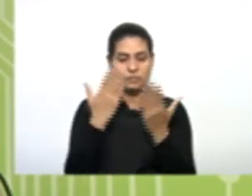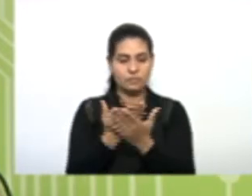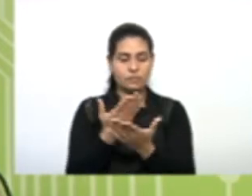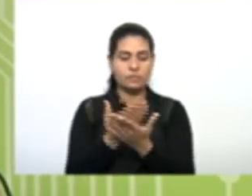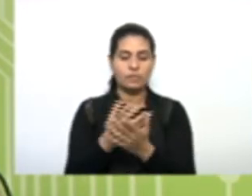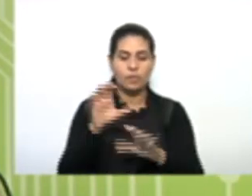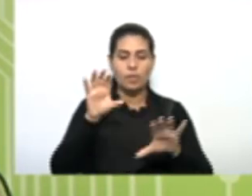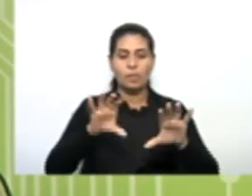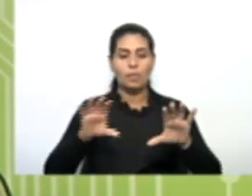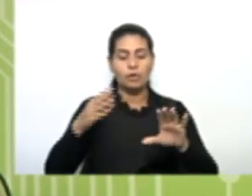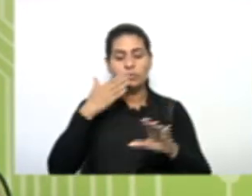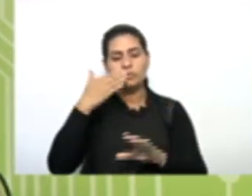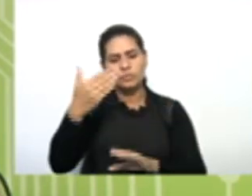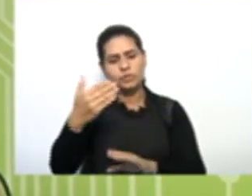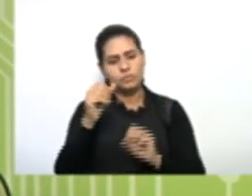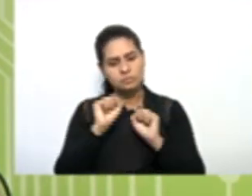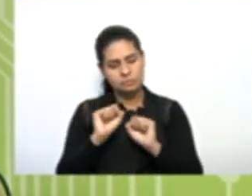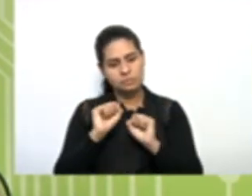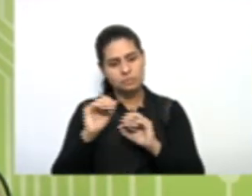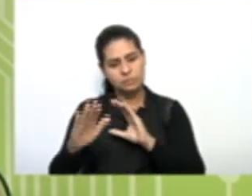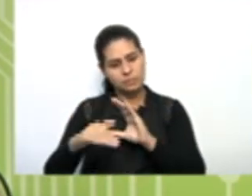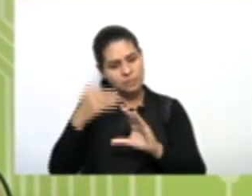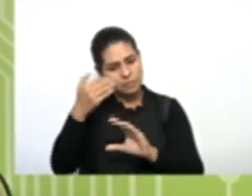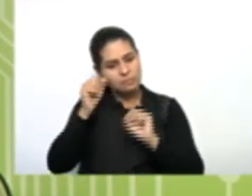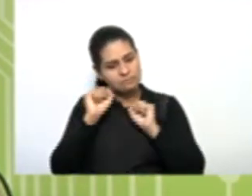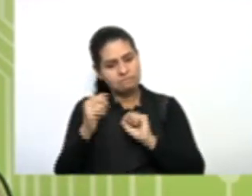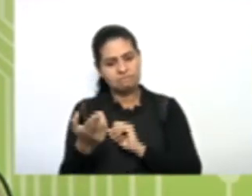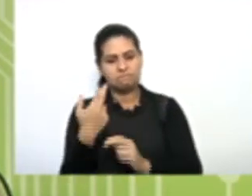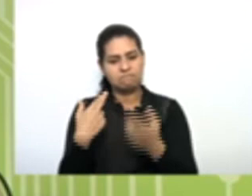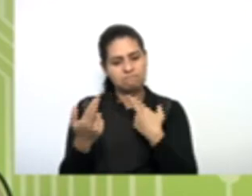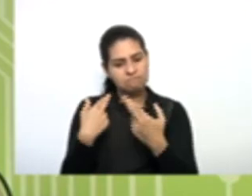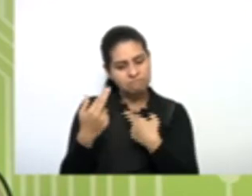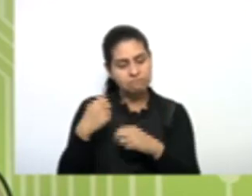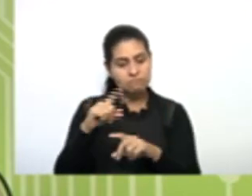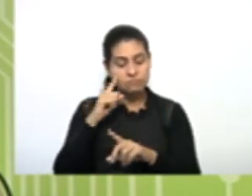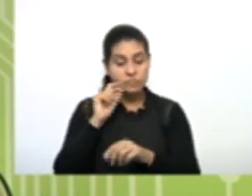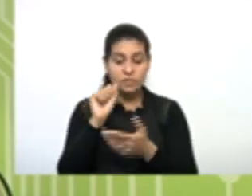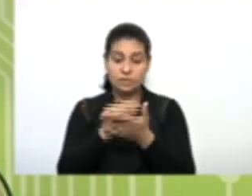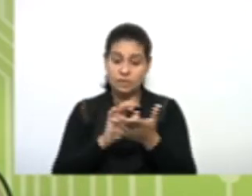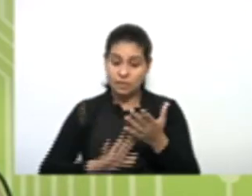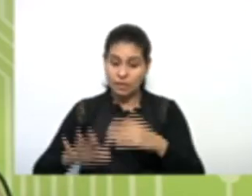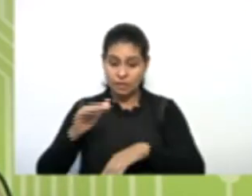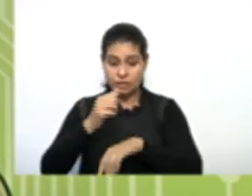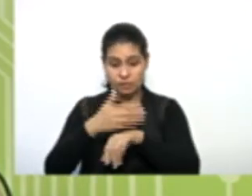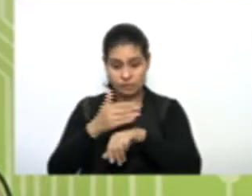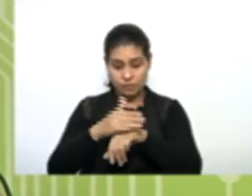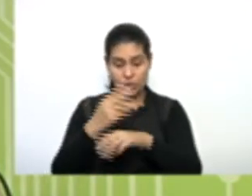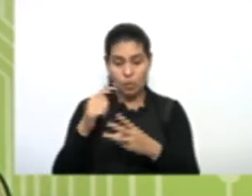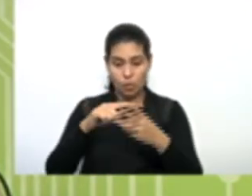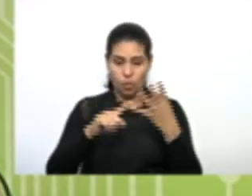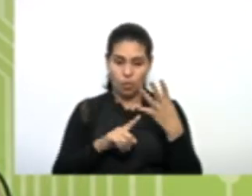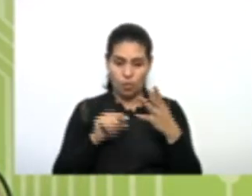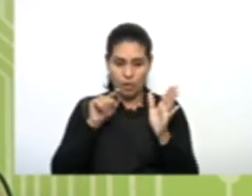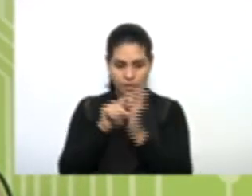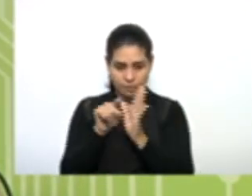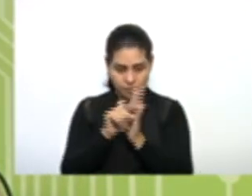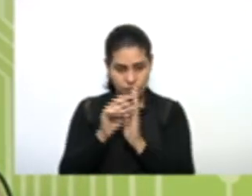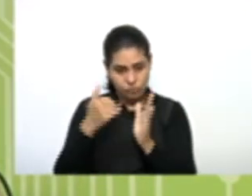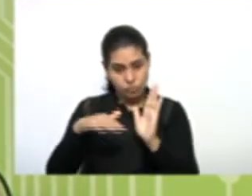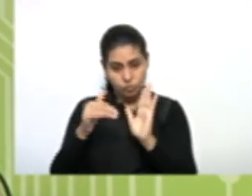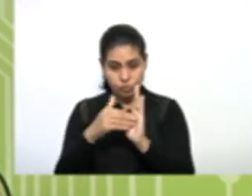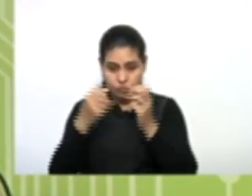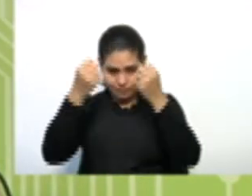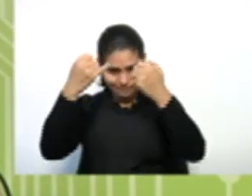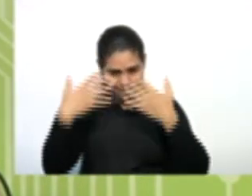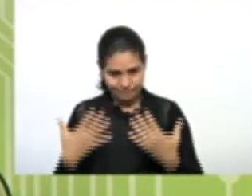escolas, gostaria de pedir que você, por favor, mande sua resposta. Na nossa atividade de sala de hoje nós tivemos 4 perguntas, são referentes ao nosso